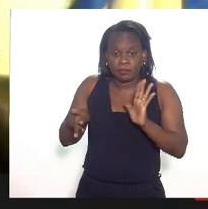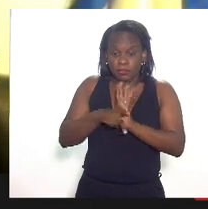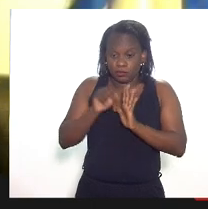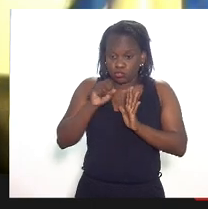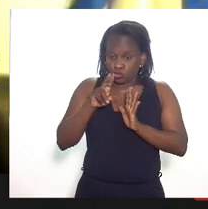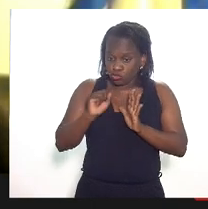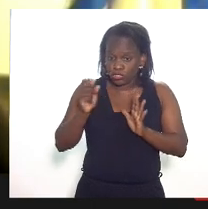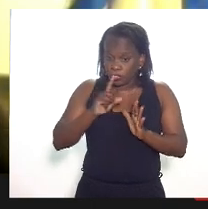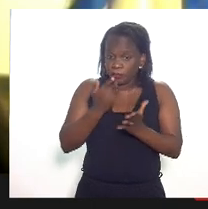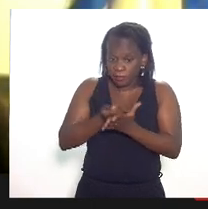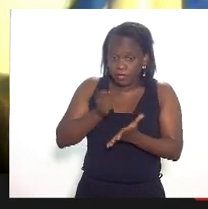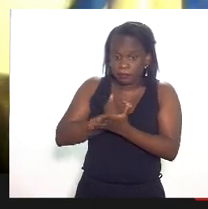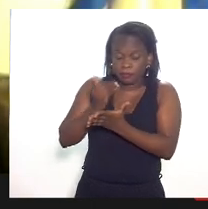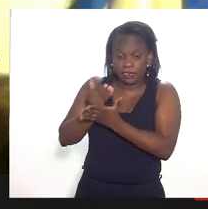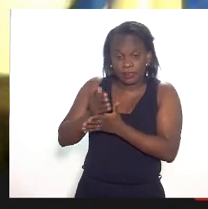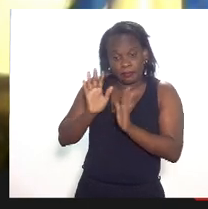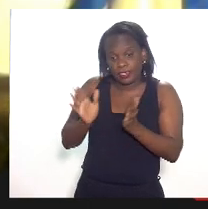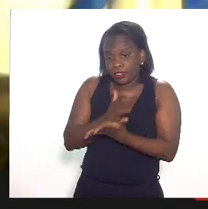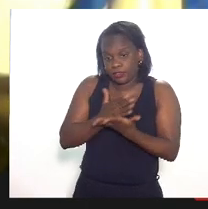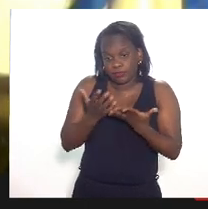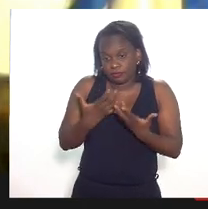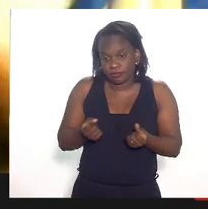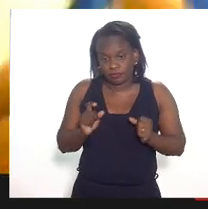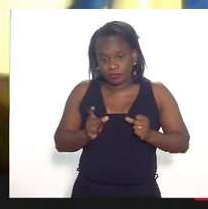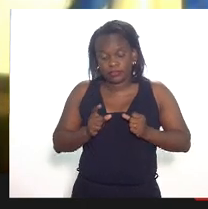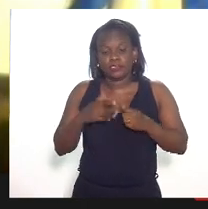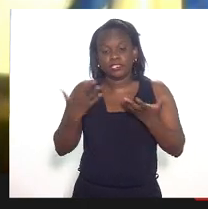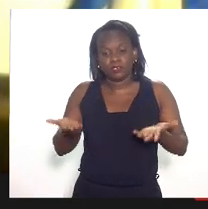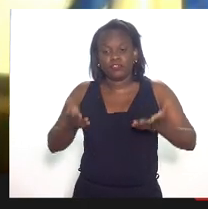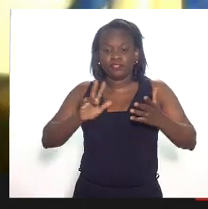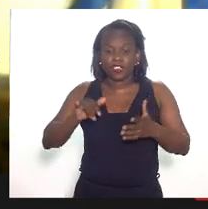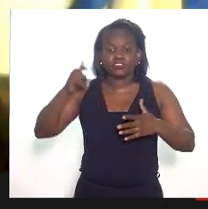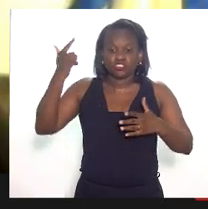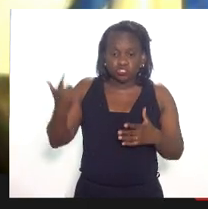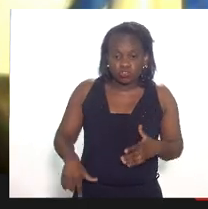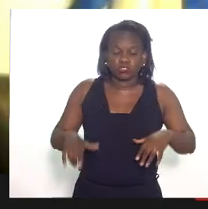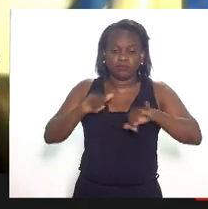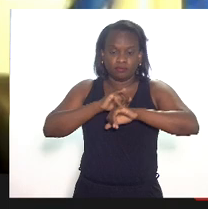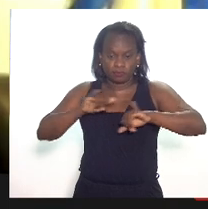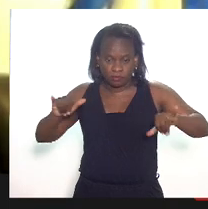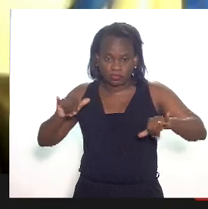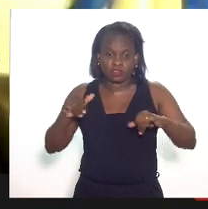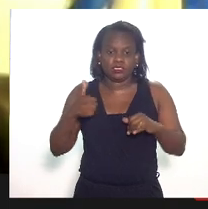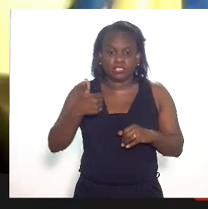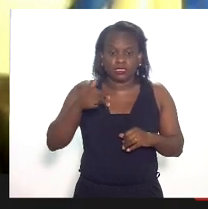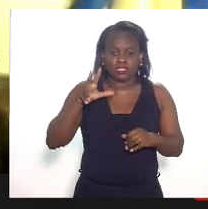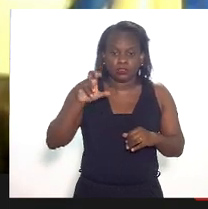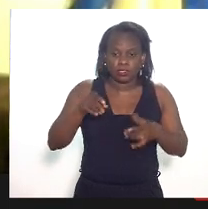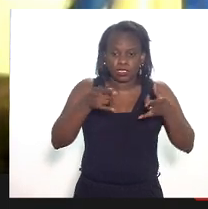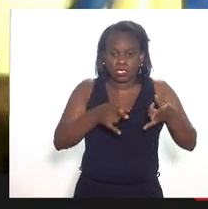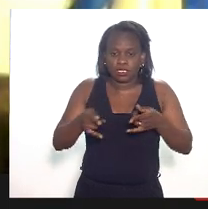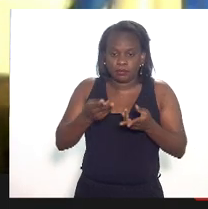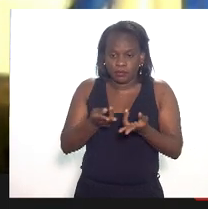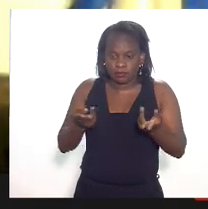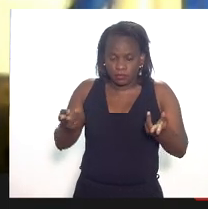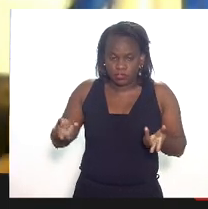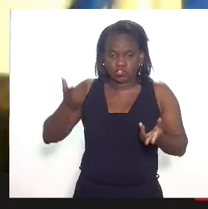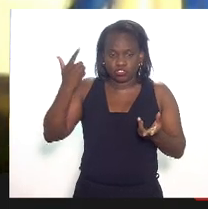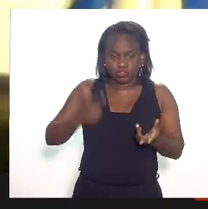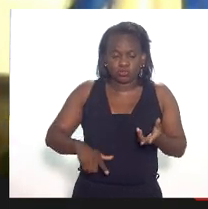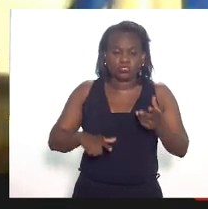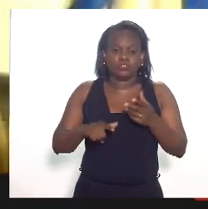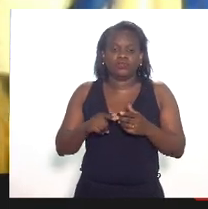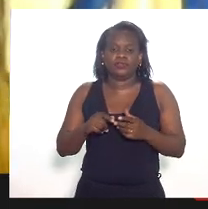né? Então, a gente vai lançar ele novamente, são cerca de 150 leitos, vai